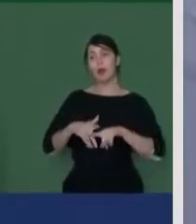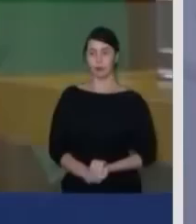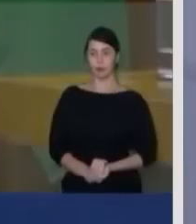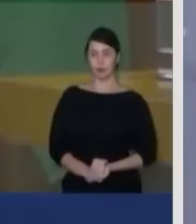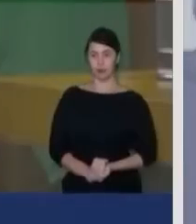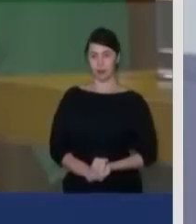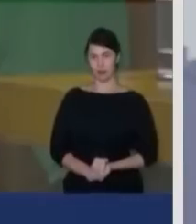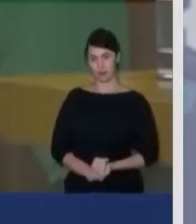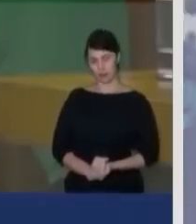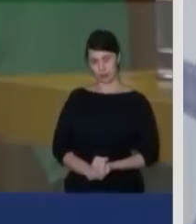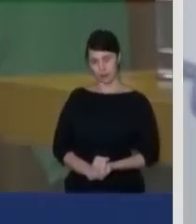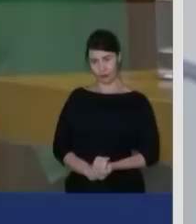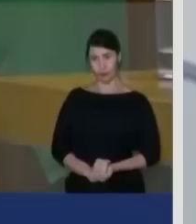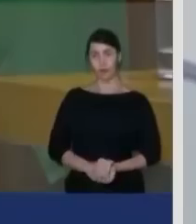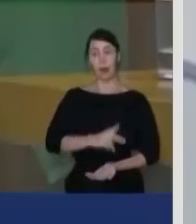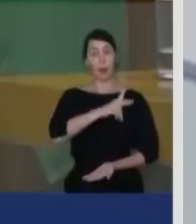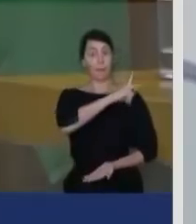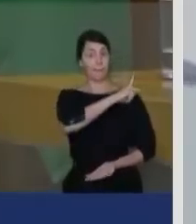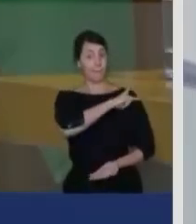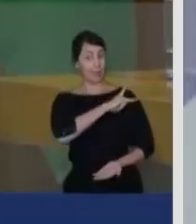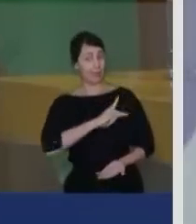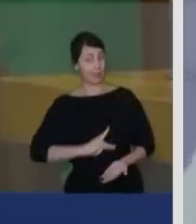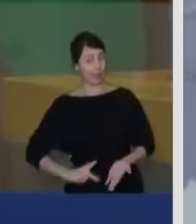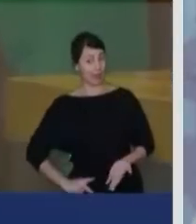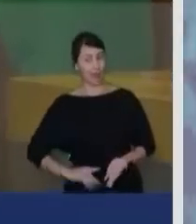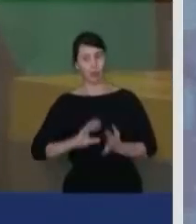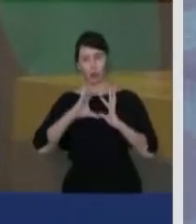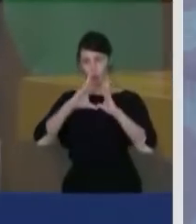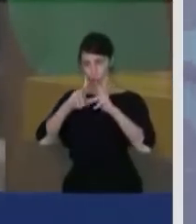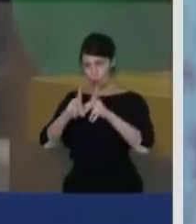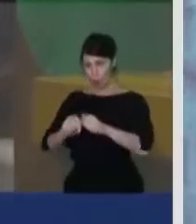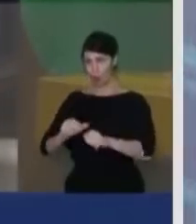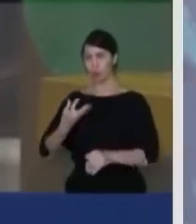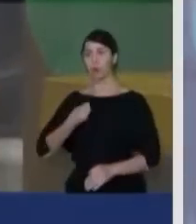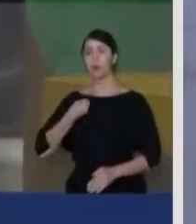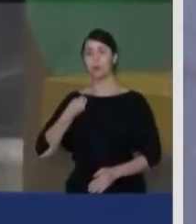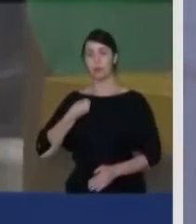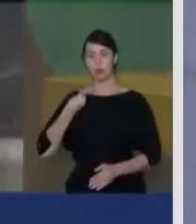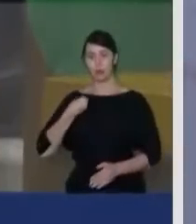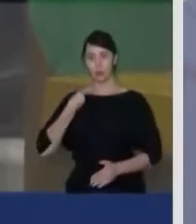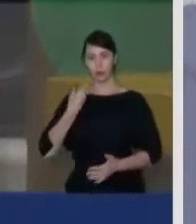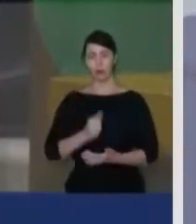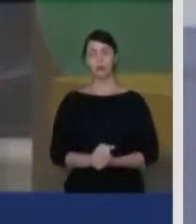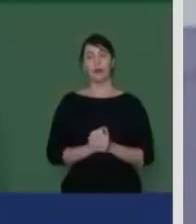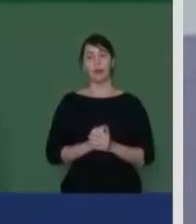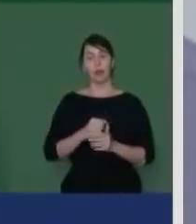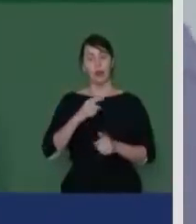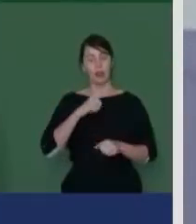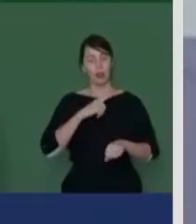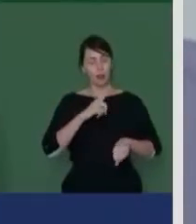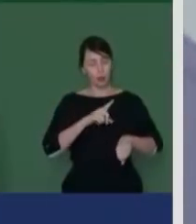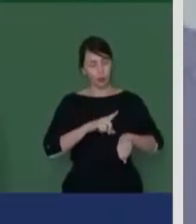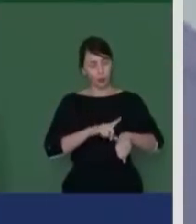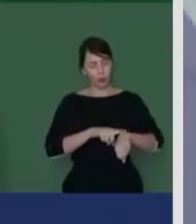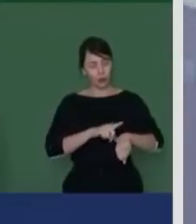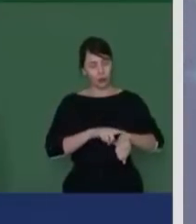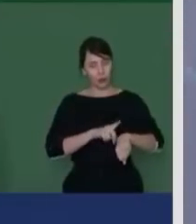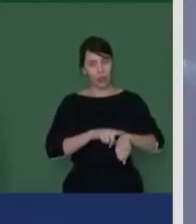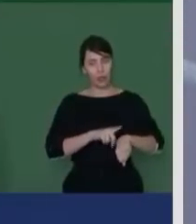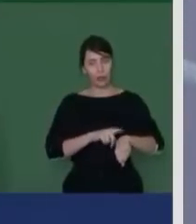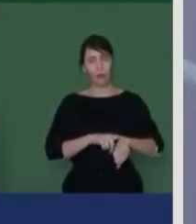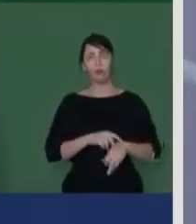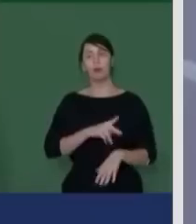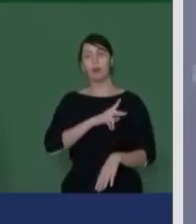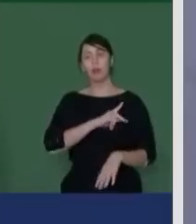cesta básica única, uma nacional, e todos esses produtos estarão elencados em tarifa zero, imposto zero, isento